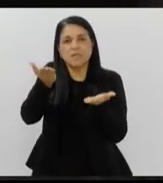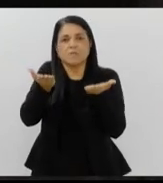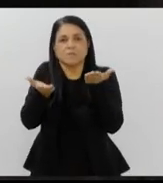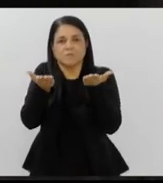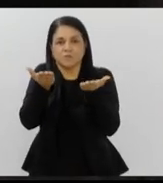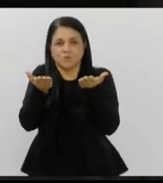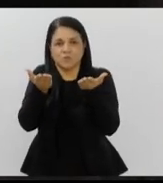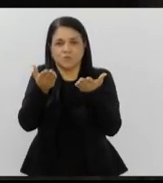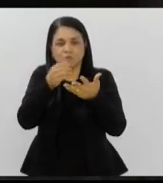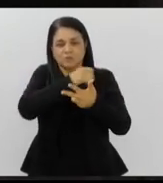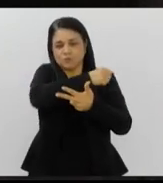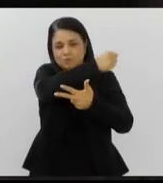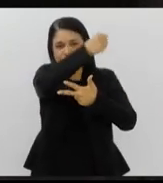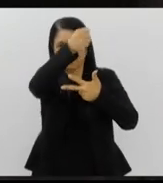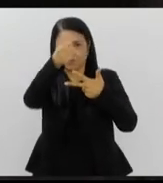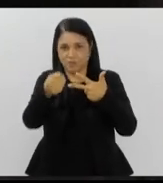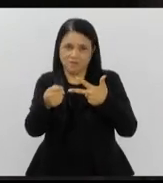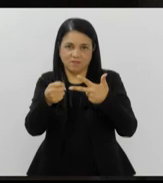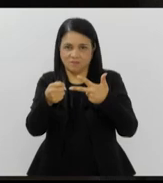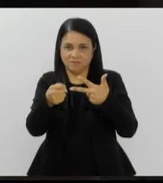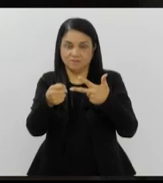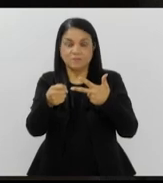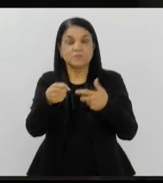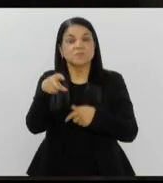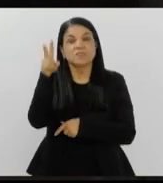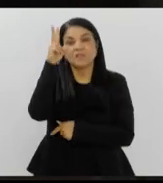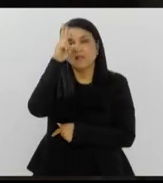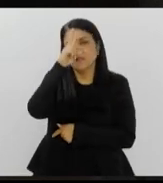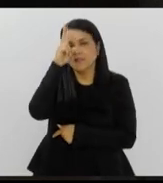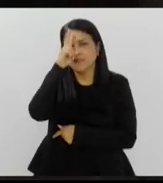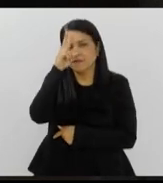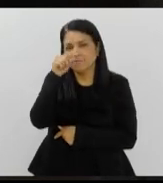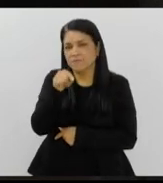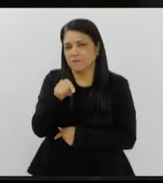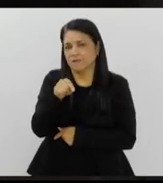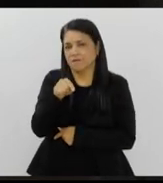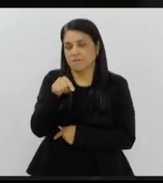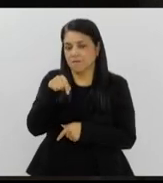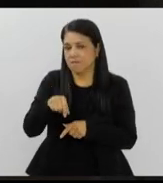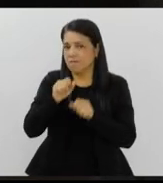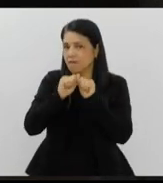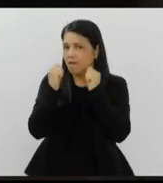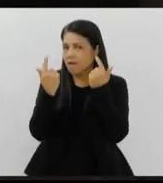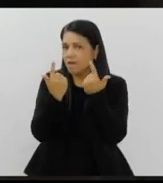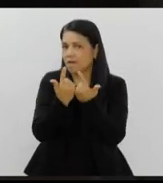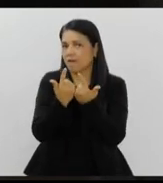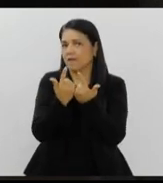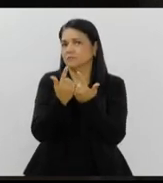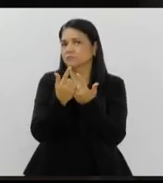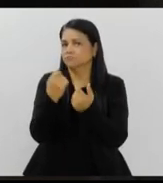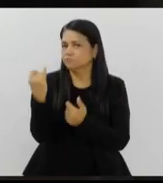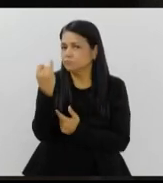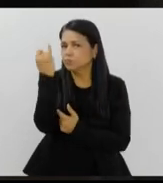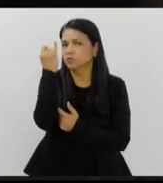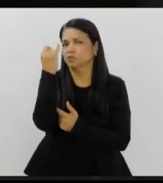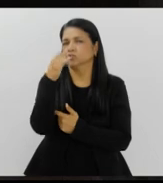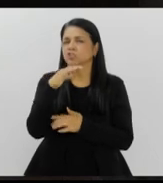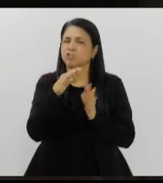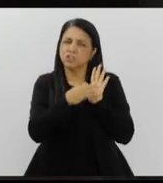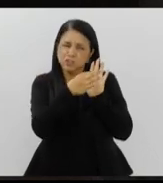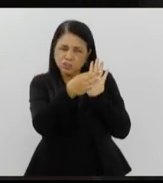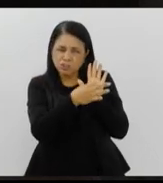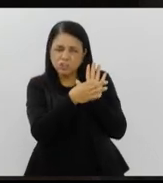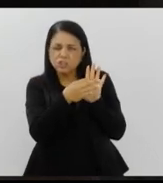os poderes. E a gente tem que lembrar da grandeza dessa casa. Podemos ter críticas para um ou